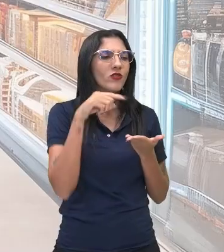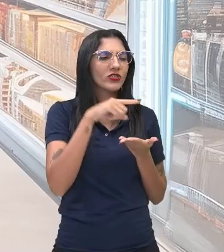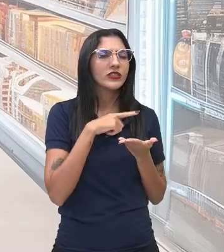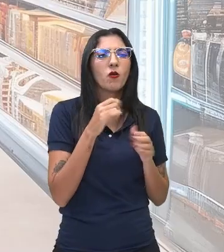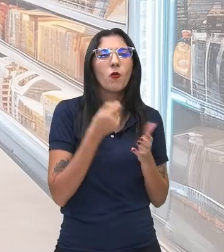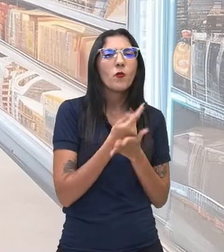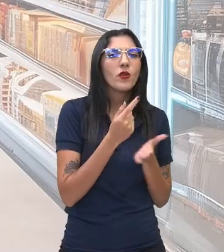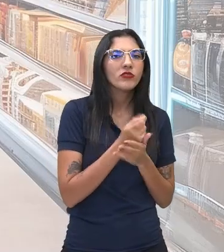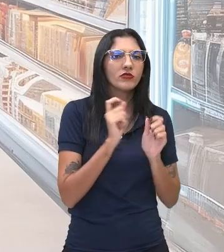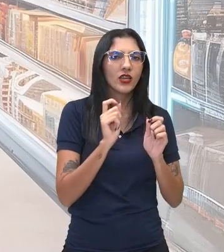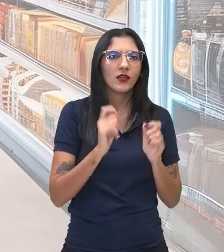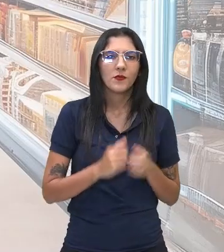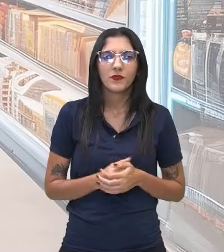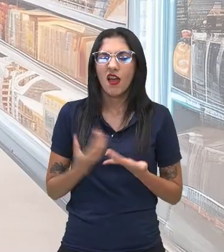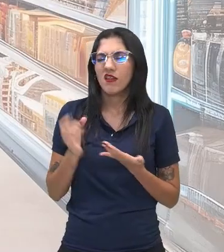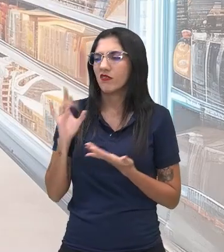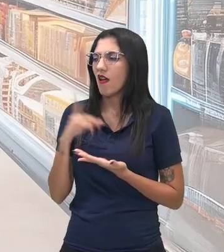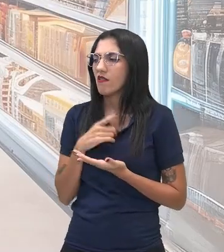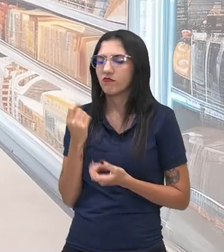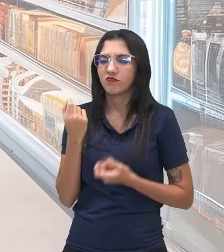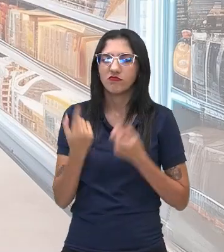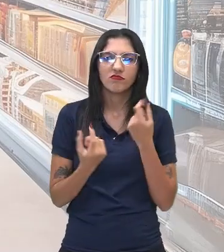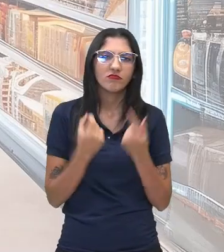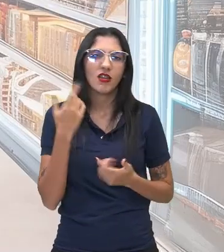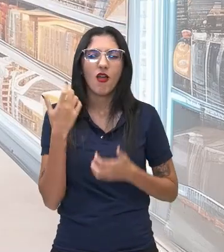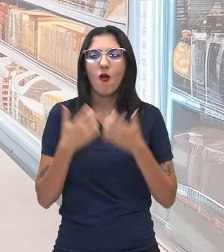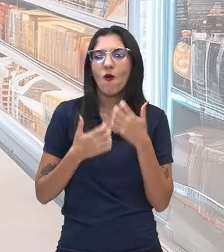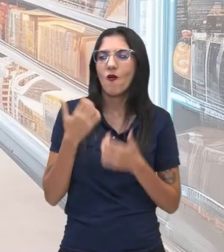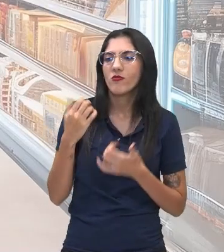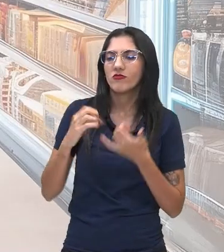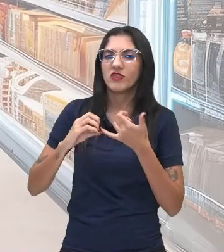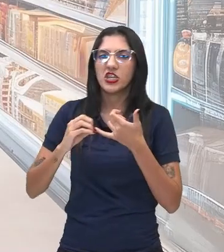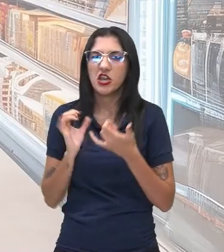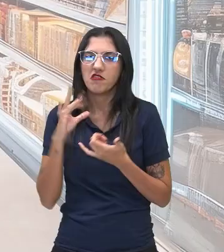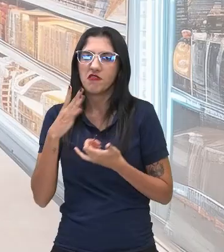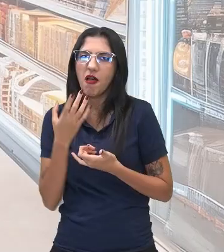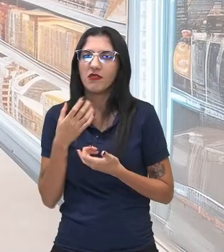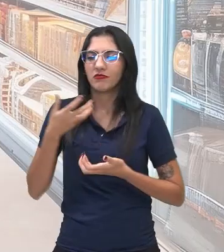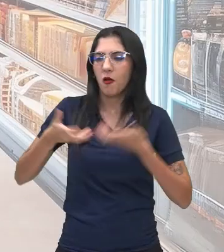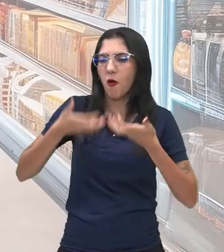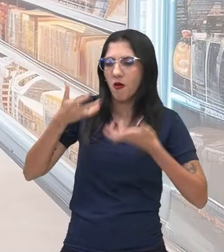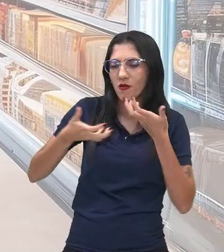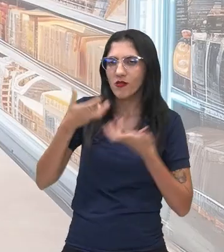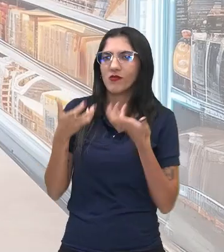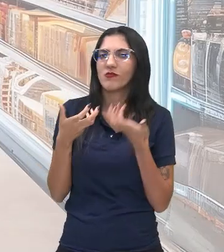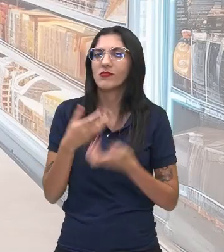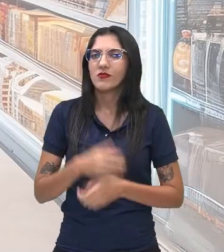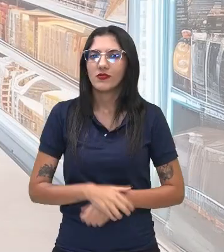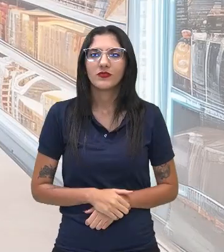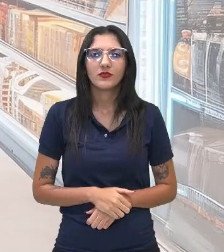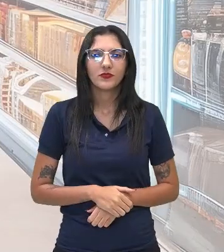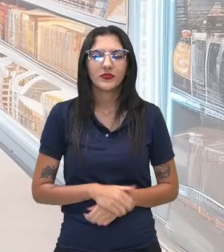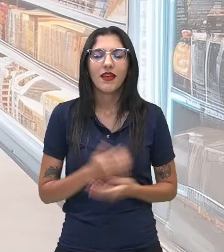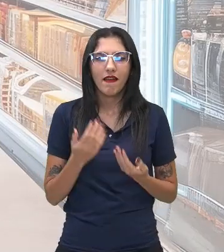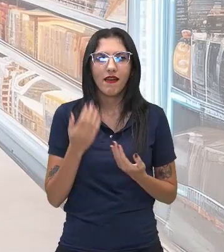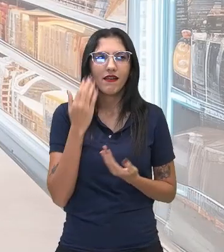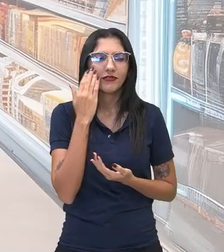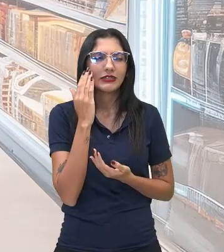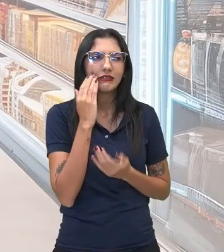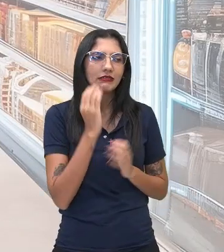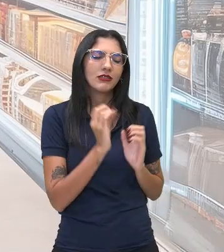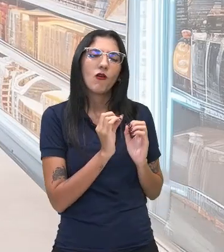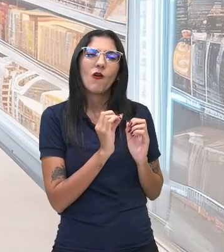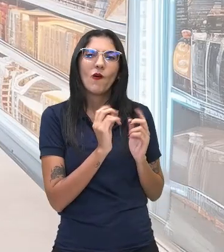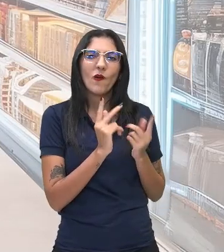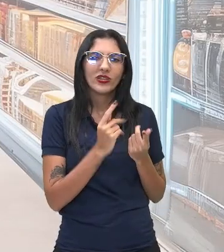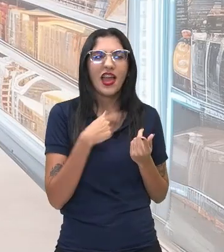quê? Ah, só uns trecos, sabe? Um arroz, um feijão, de bagulho pra fazer um rango pesado. Ah, compreendi. Em busca